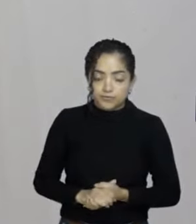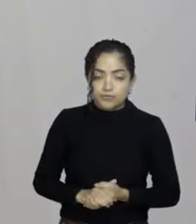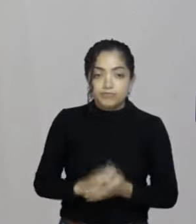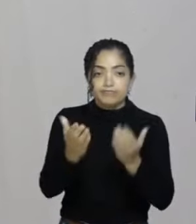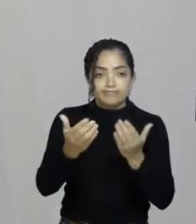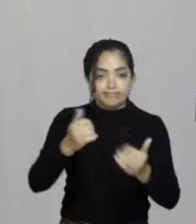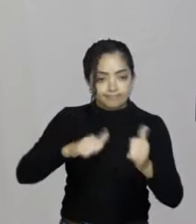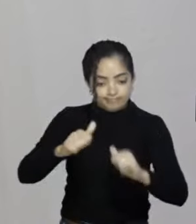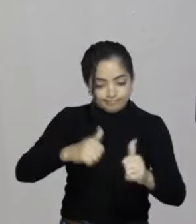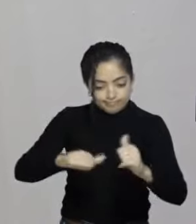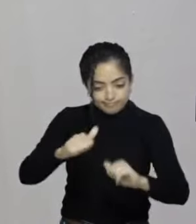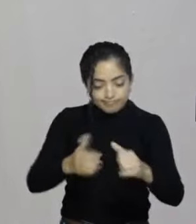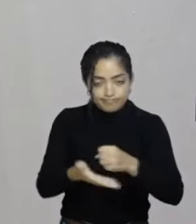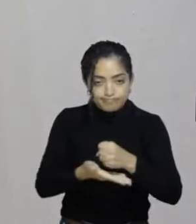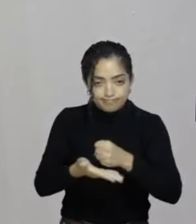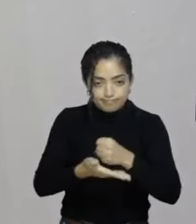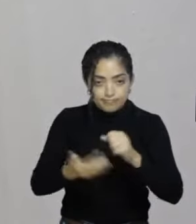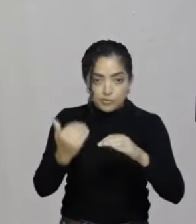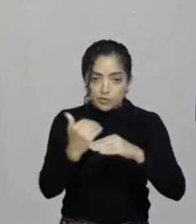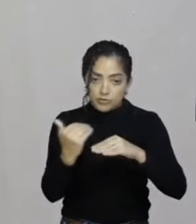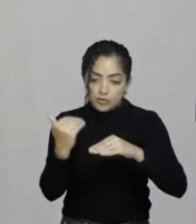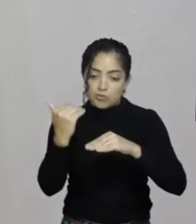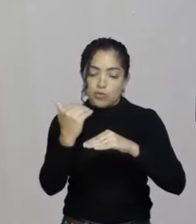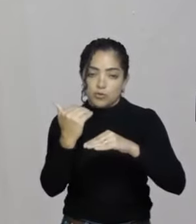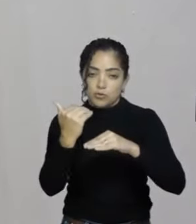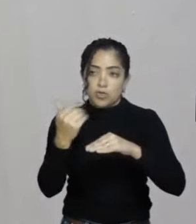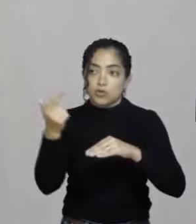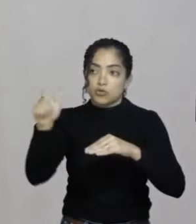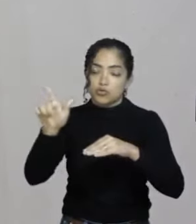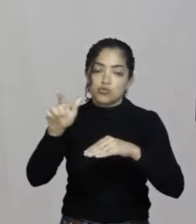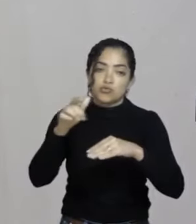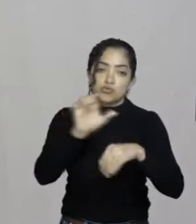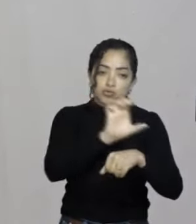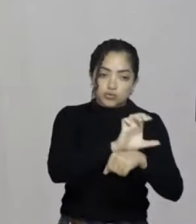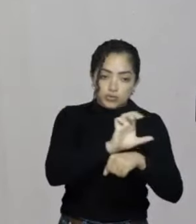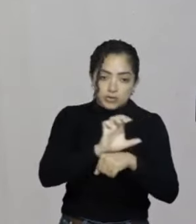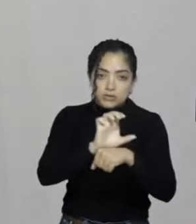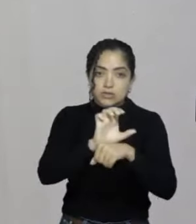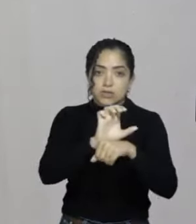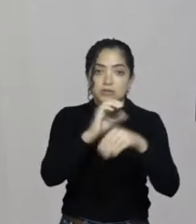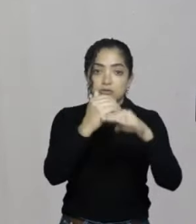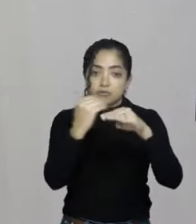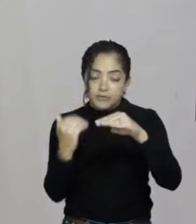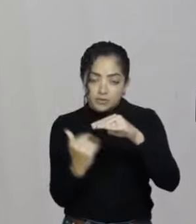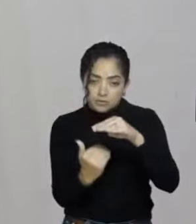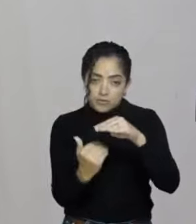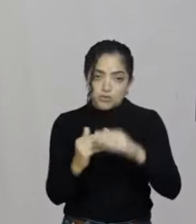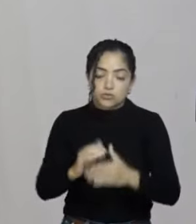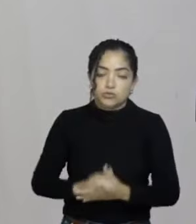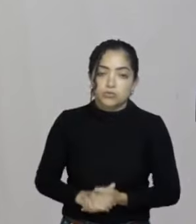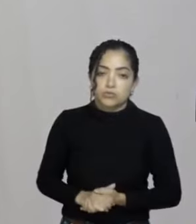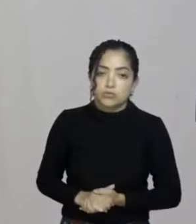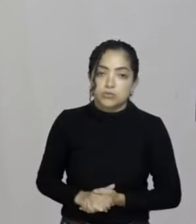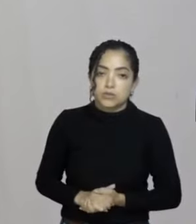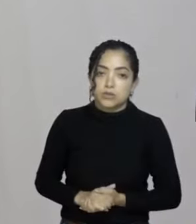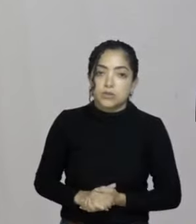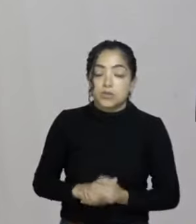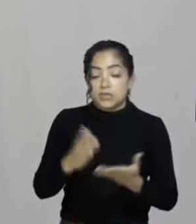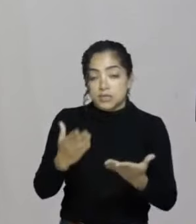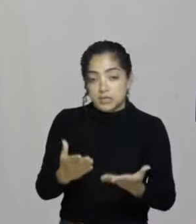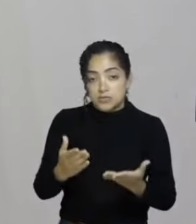básica então nós ficamos acima um pouquinho acima todos os outros estados ficaram abaixo e isso vem só